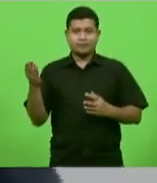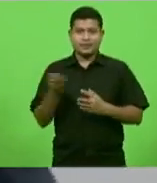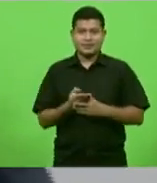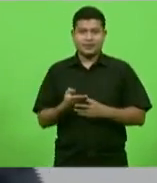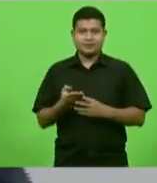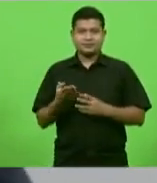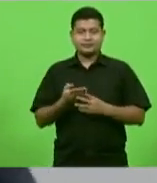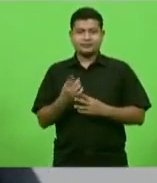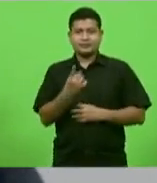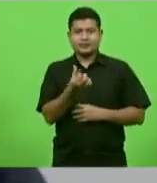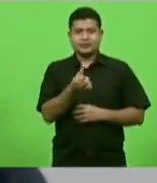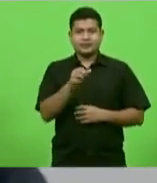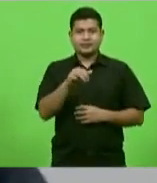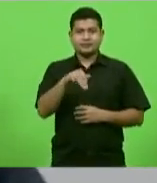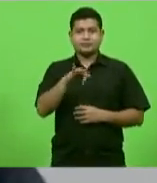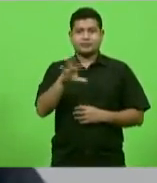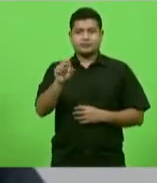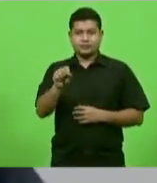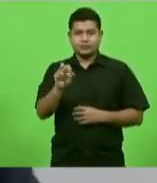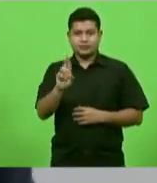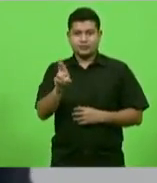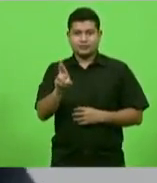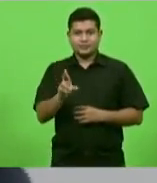de 16 milhões de reais.